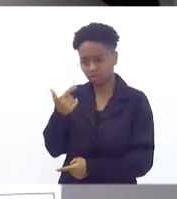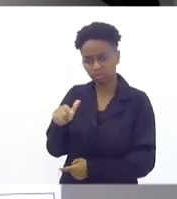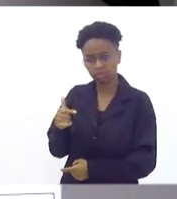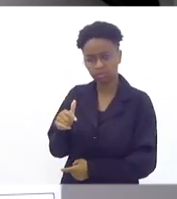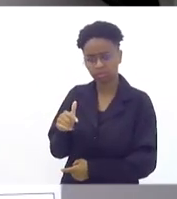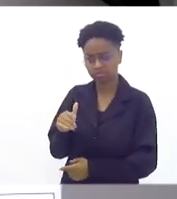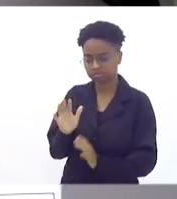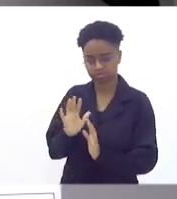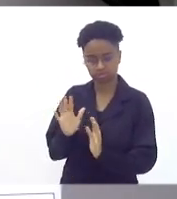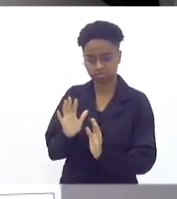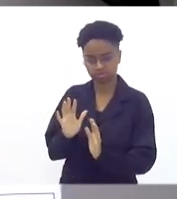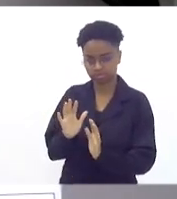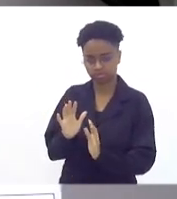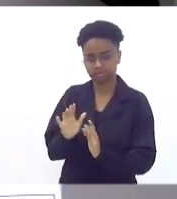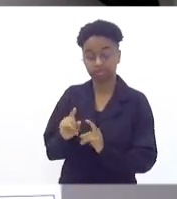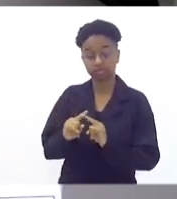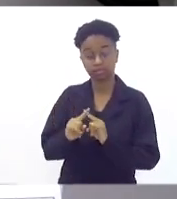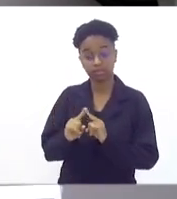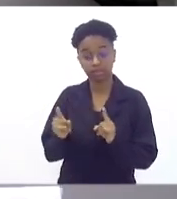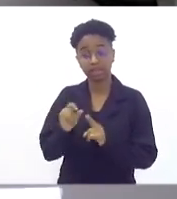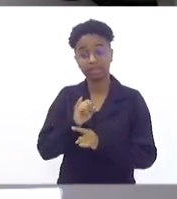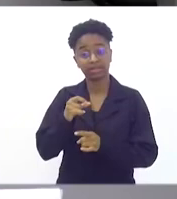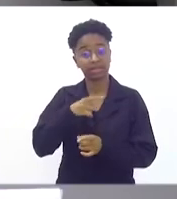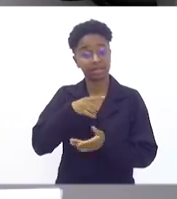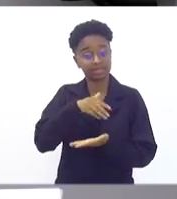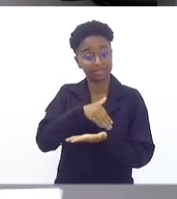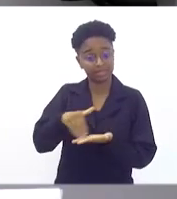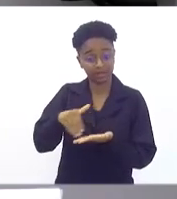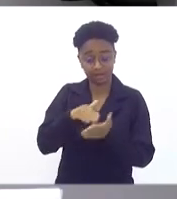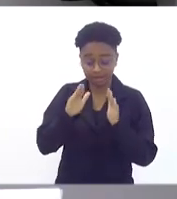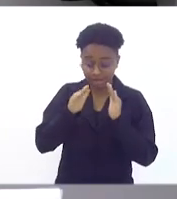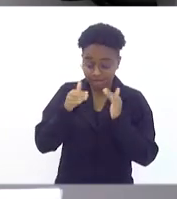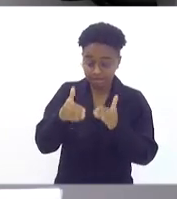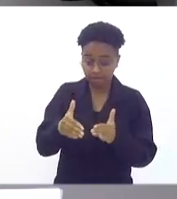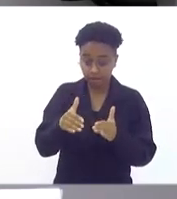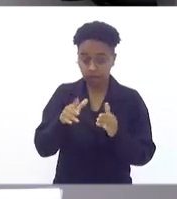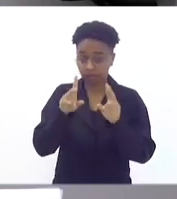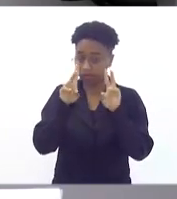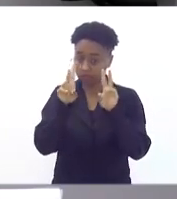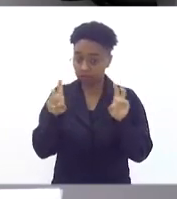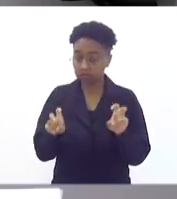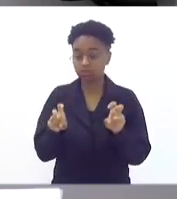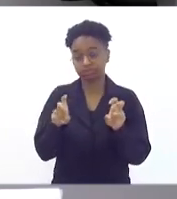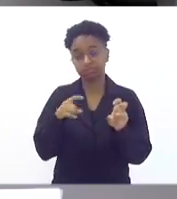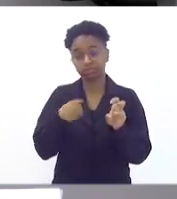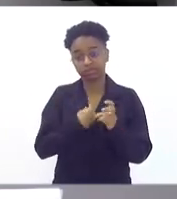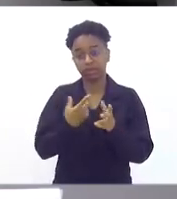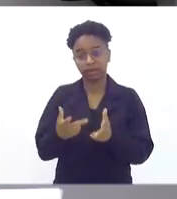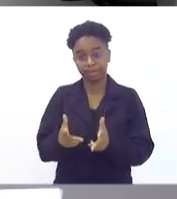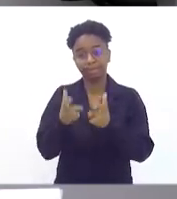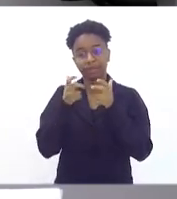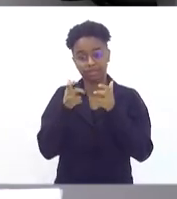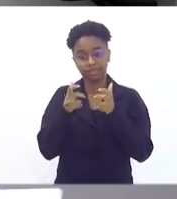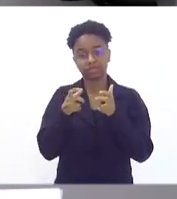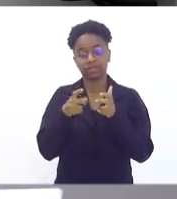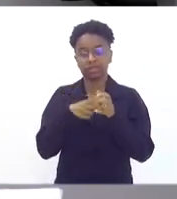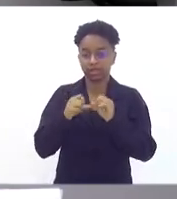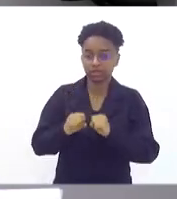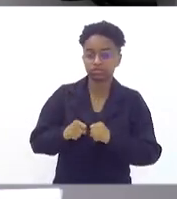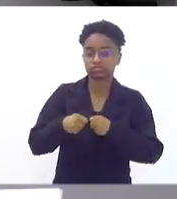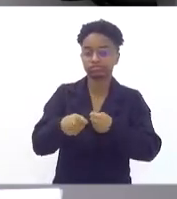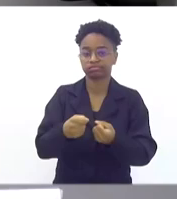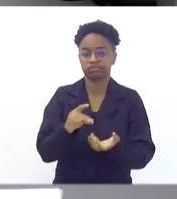essa atenção mas quando você tem uma secretaria voltada exclusivamente para esse assunto a gente pode perceber que tem uma dedicação